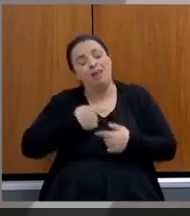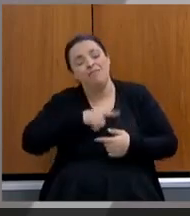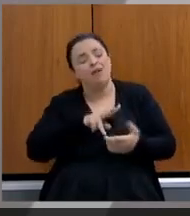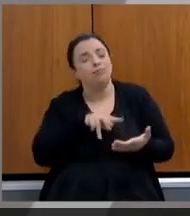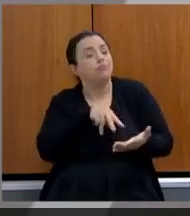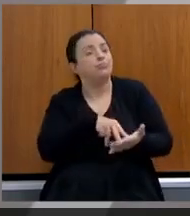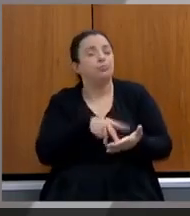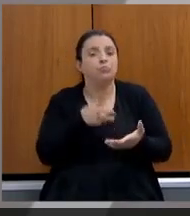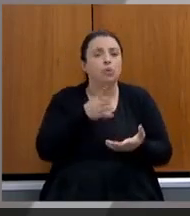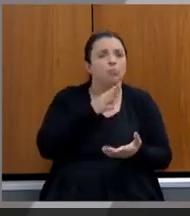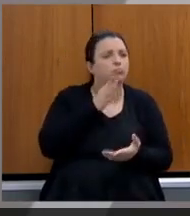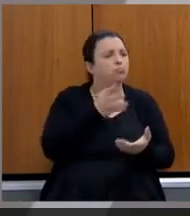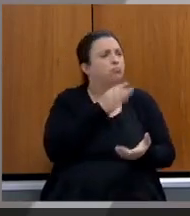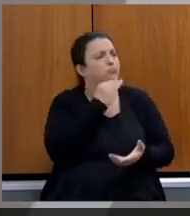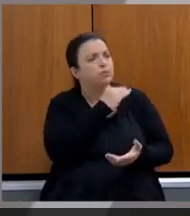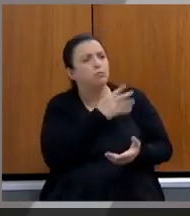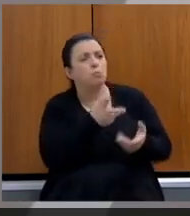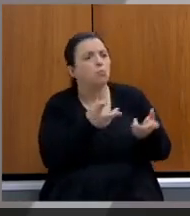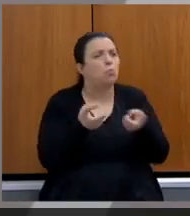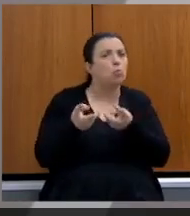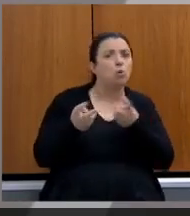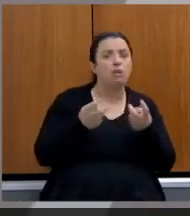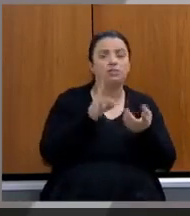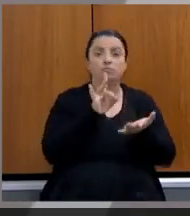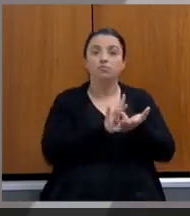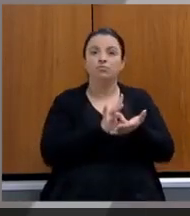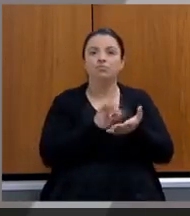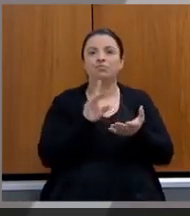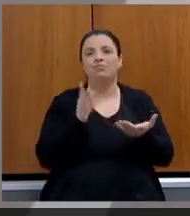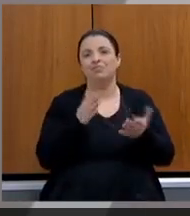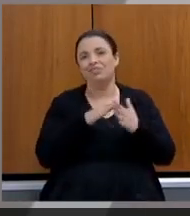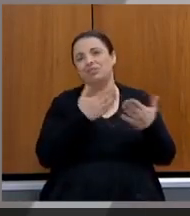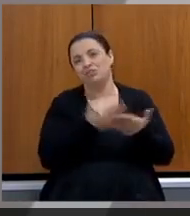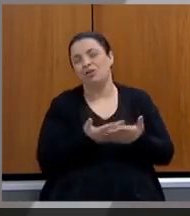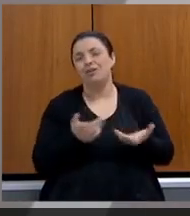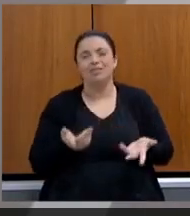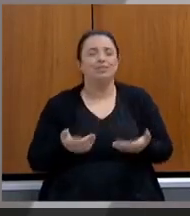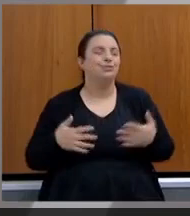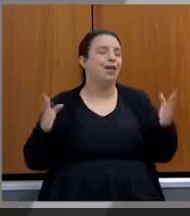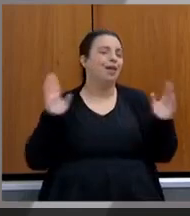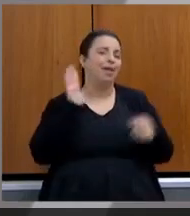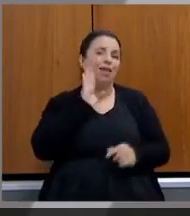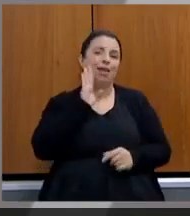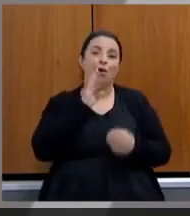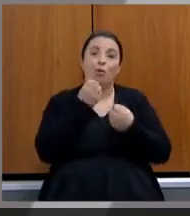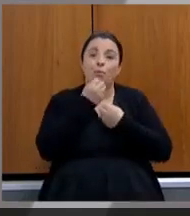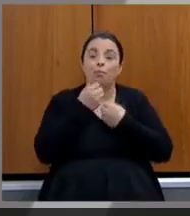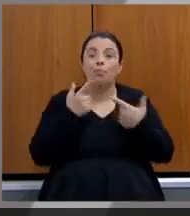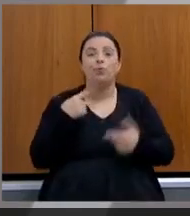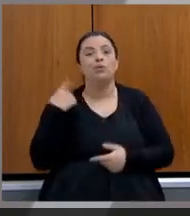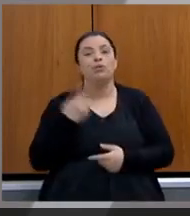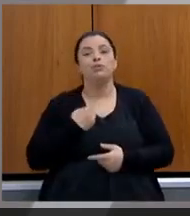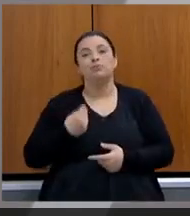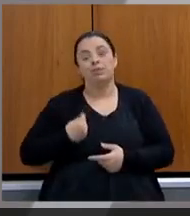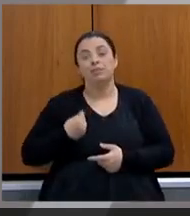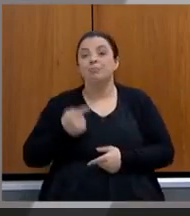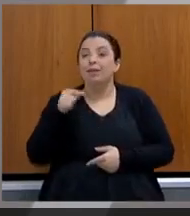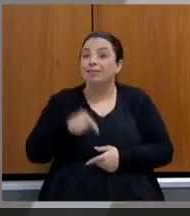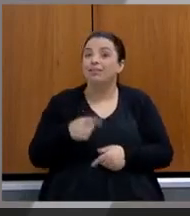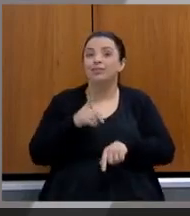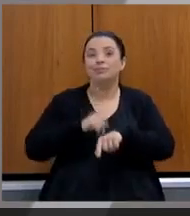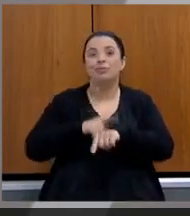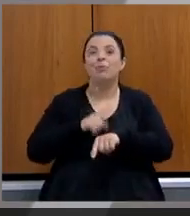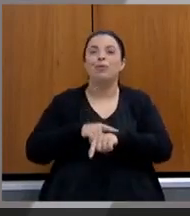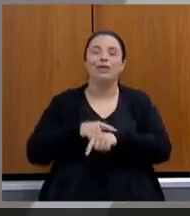é que diferença que que bacana como é e a gente fazer parte desse momento